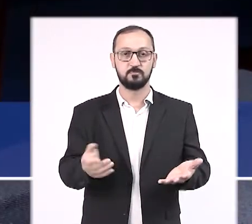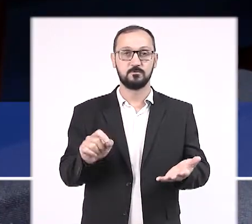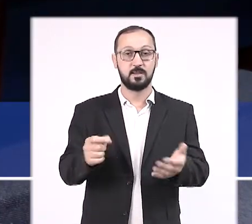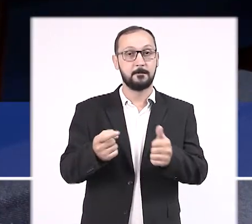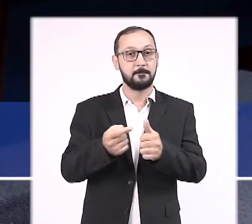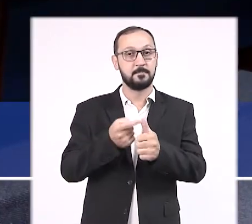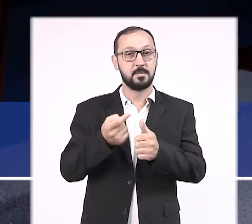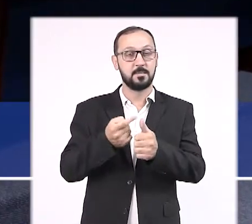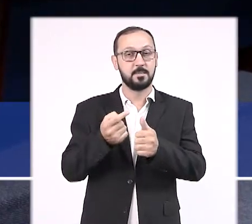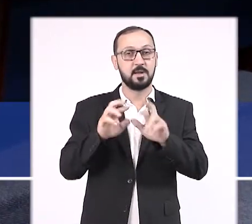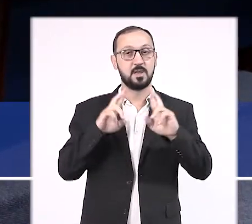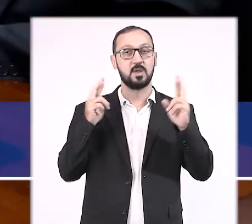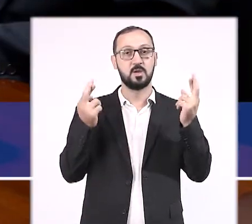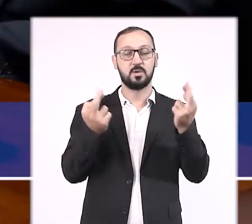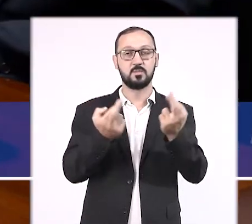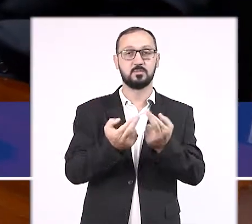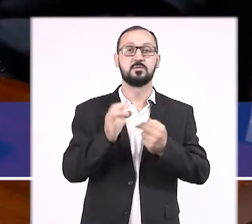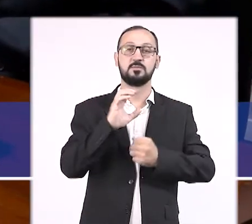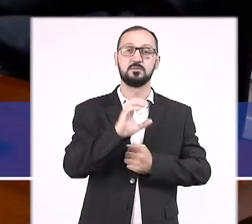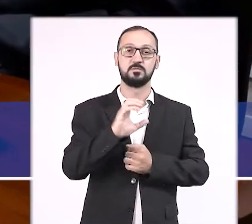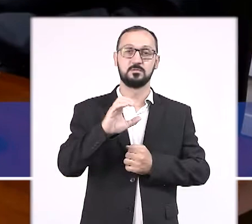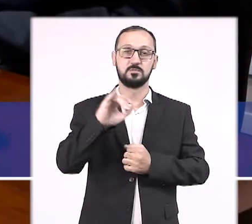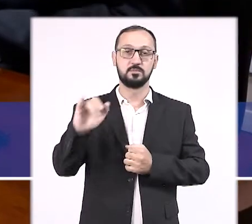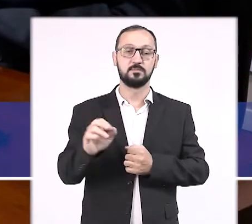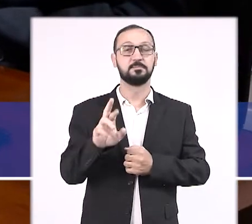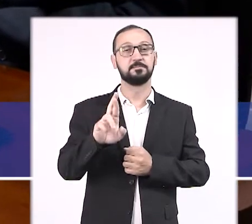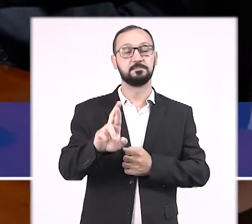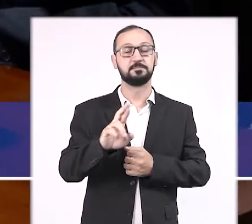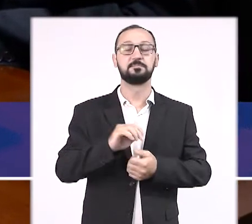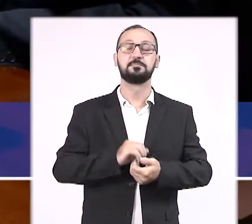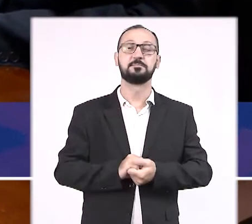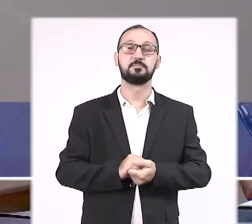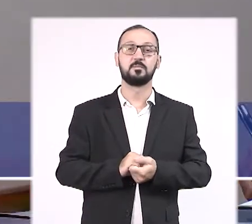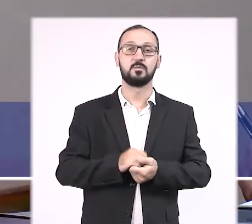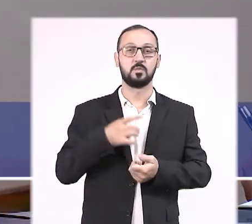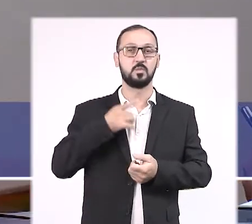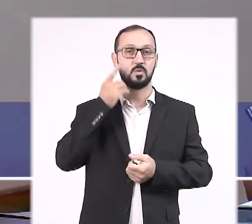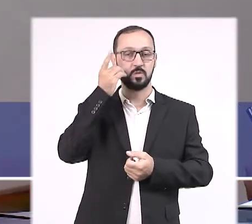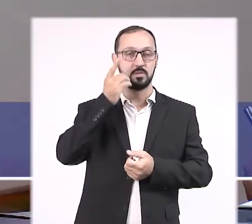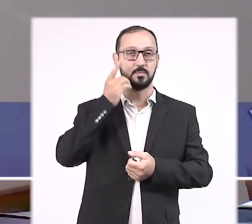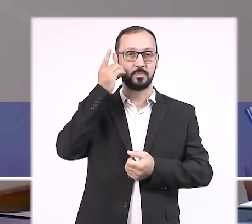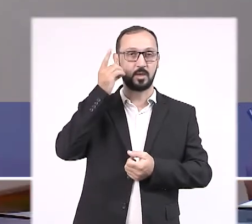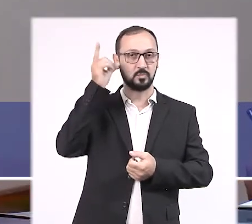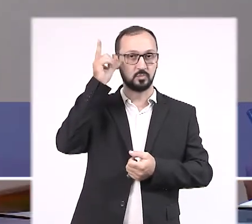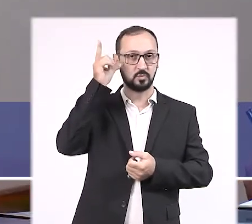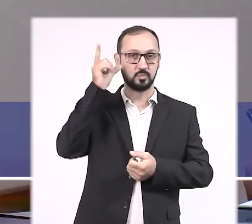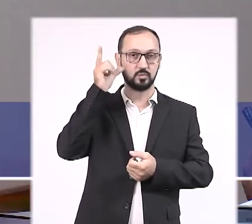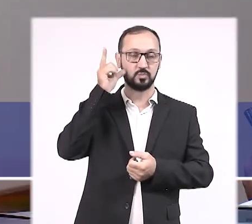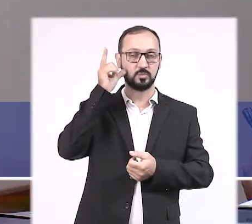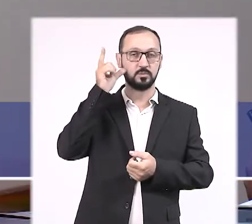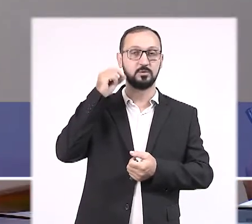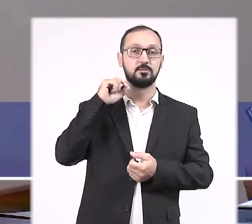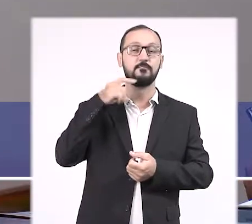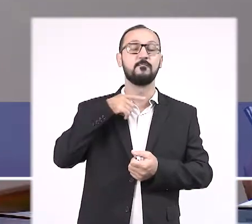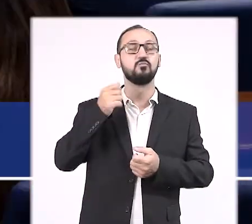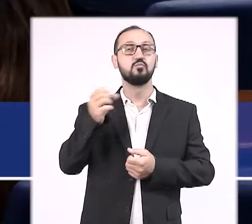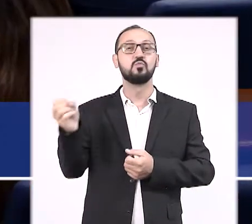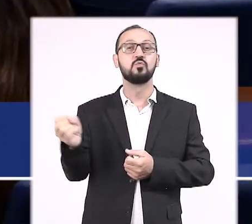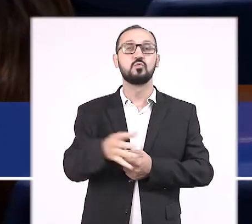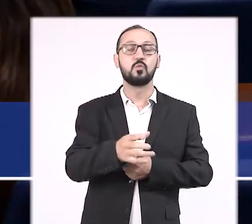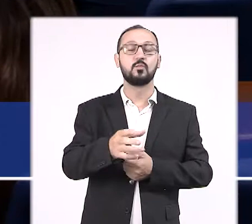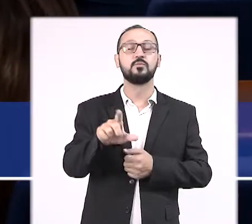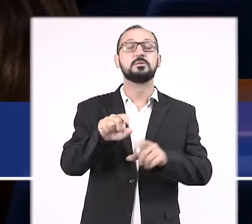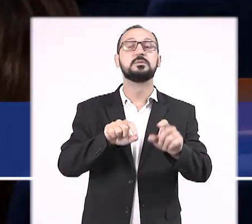a primeira reunião de trabalho da nova composição da CCJR. O deputado Lídio Lopes, do Patriota,